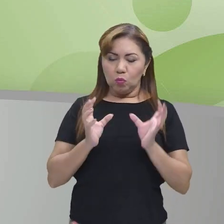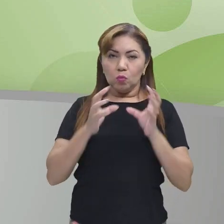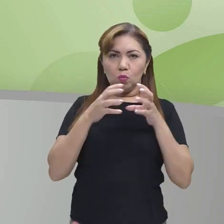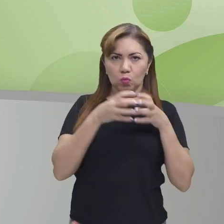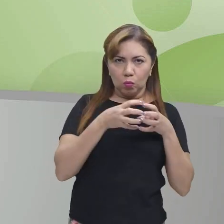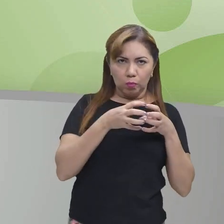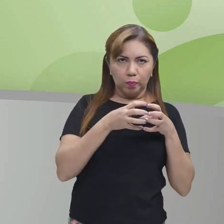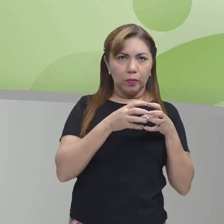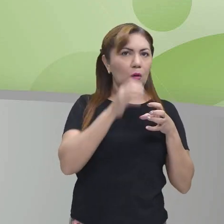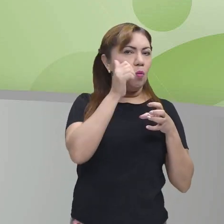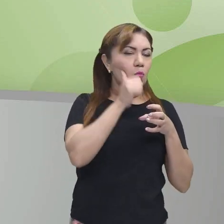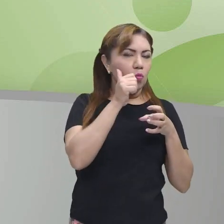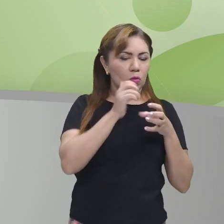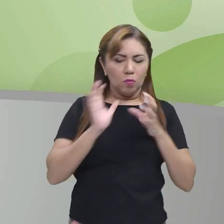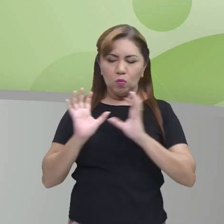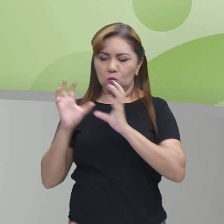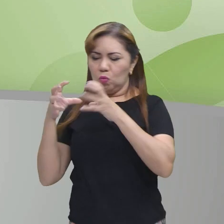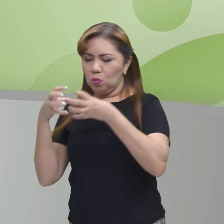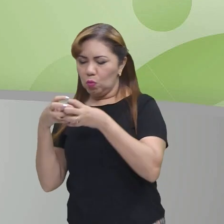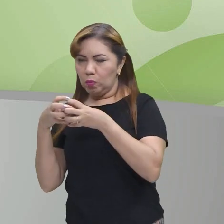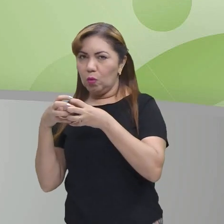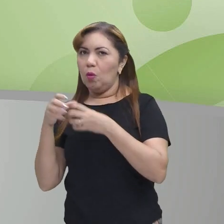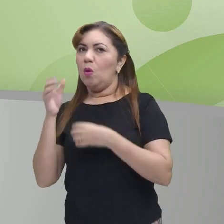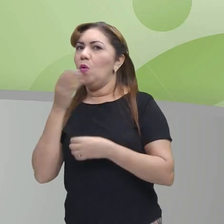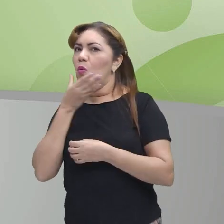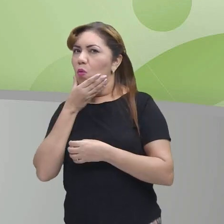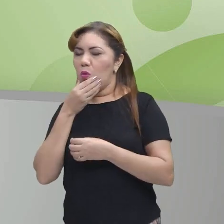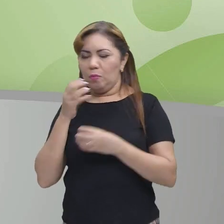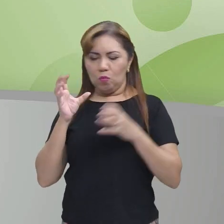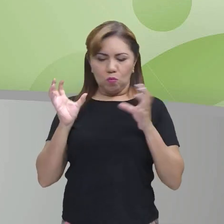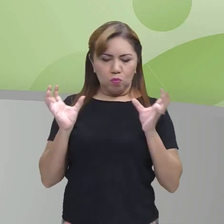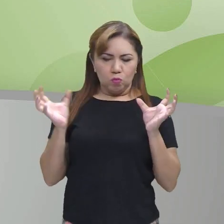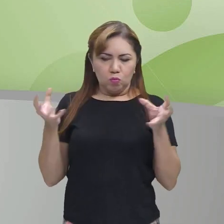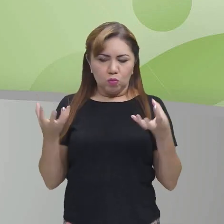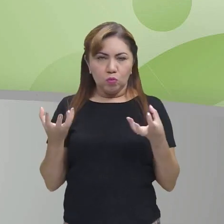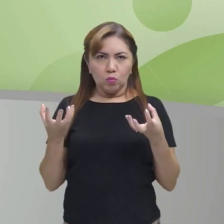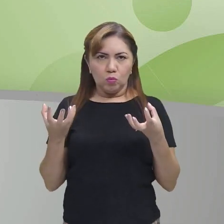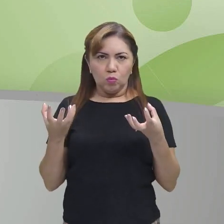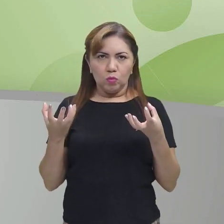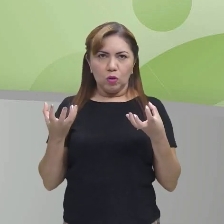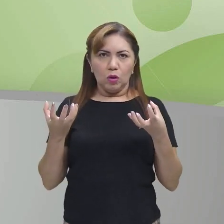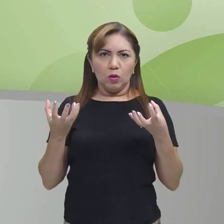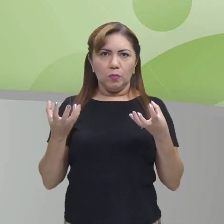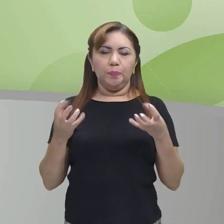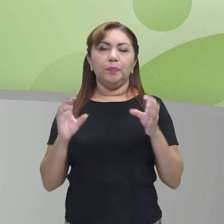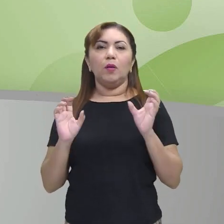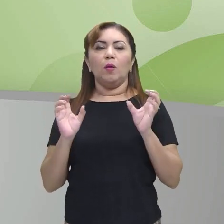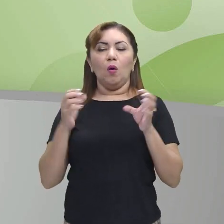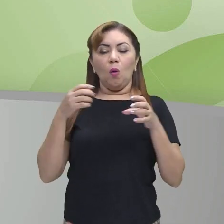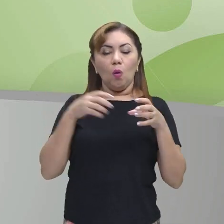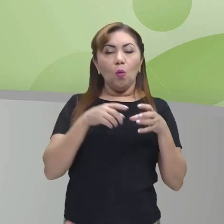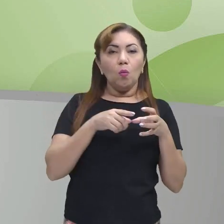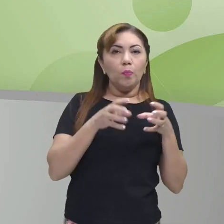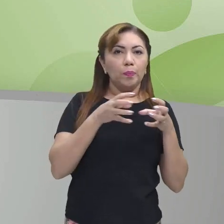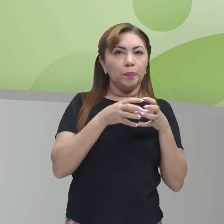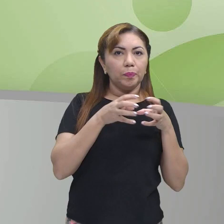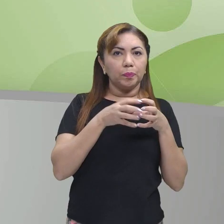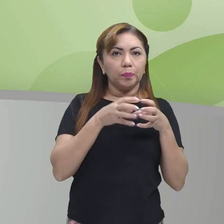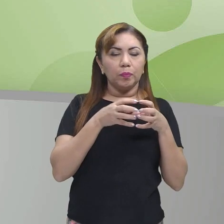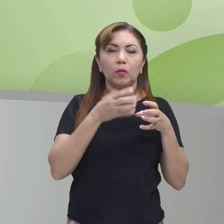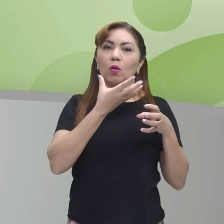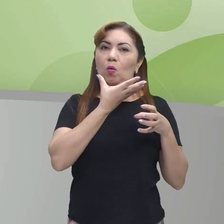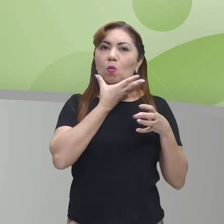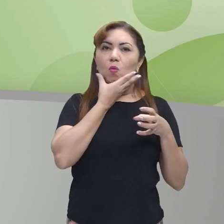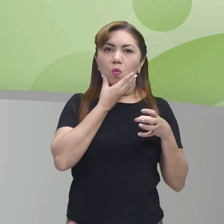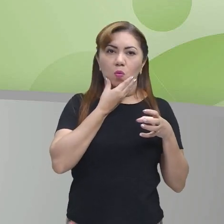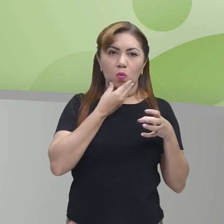que as células, né, os espermatozoides e os óvulos, eles se unem no